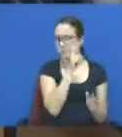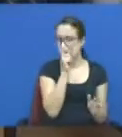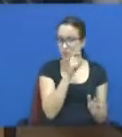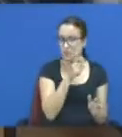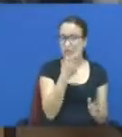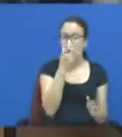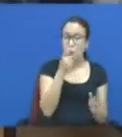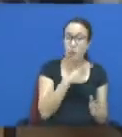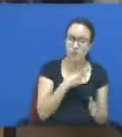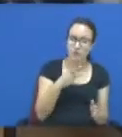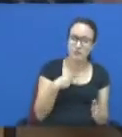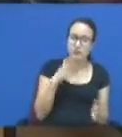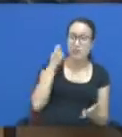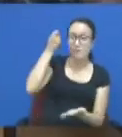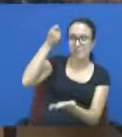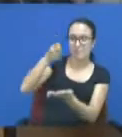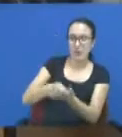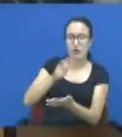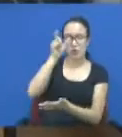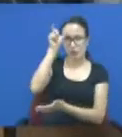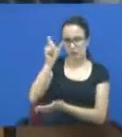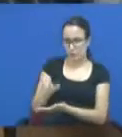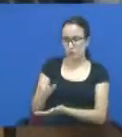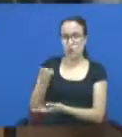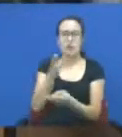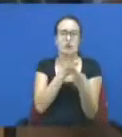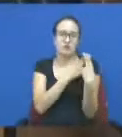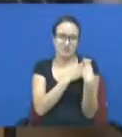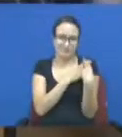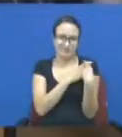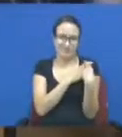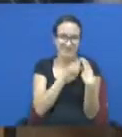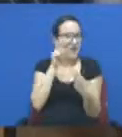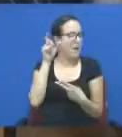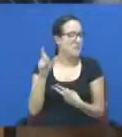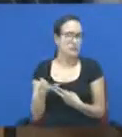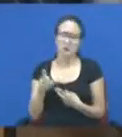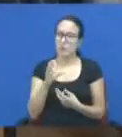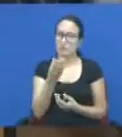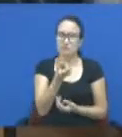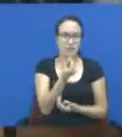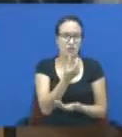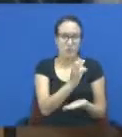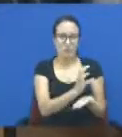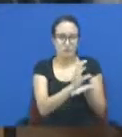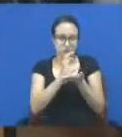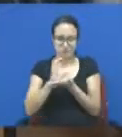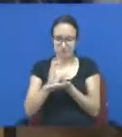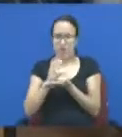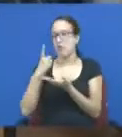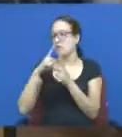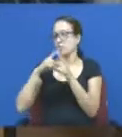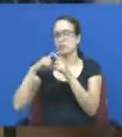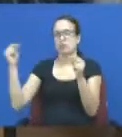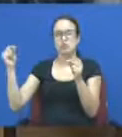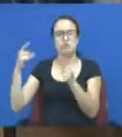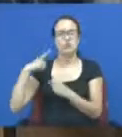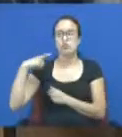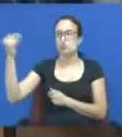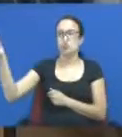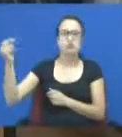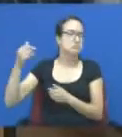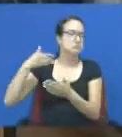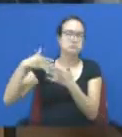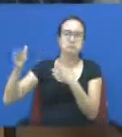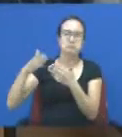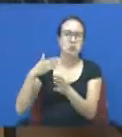responsável para fazer os pagamentos e dar continuidade à obra, porém ele foi embora. Começou a luta, o nosso pastor foi com a